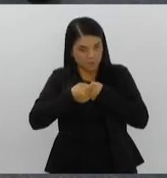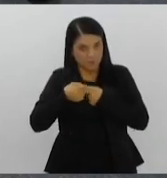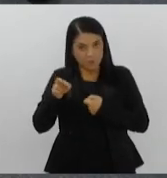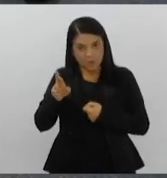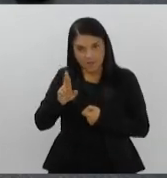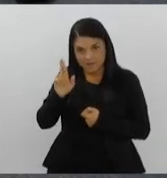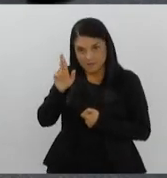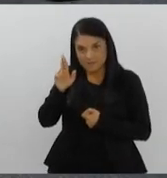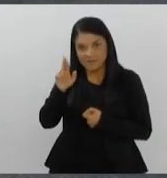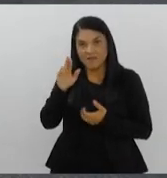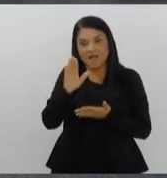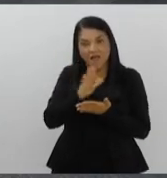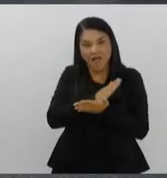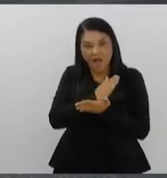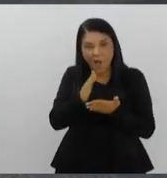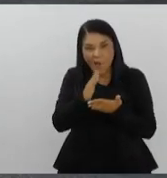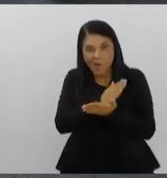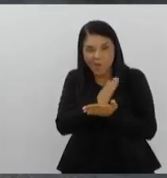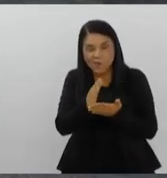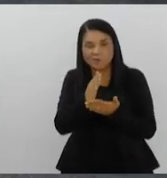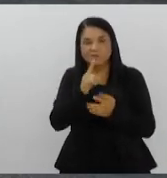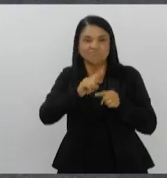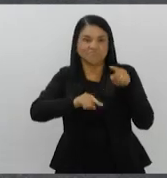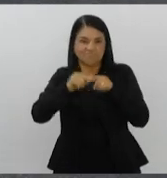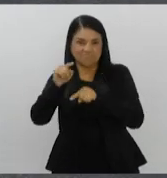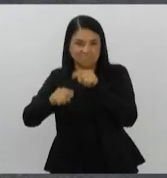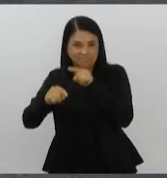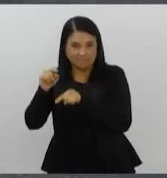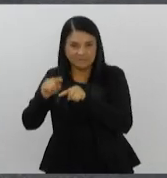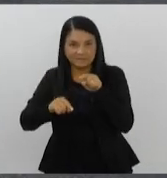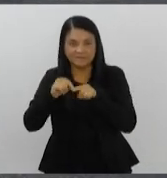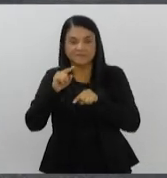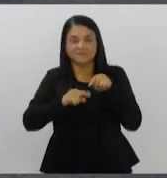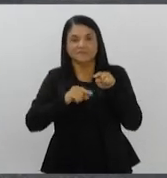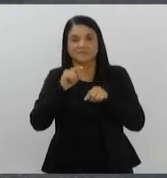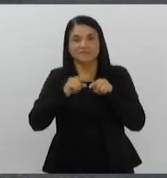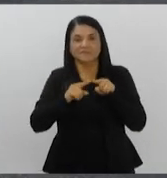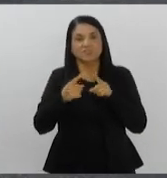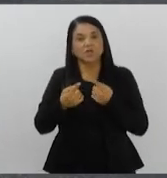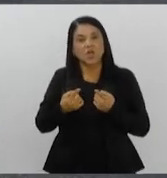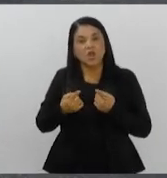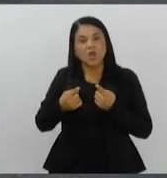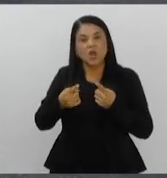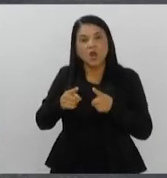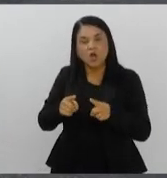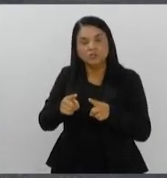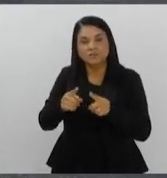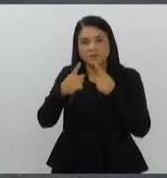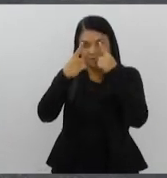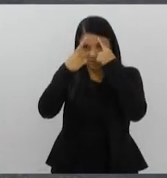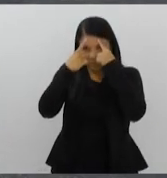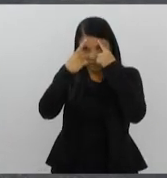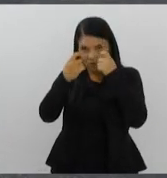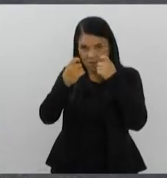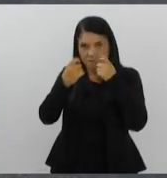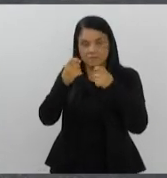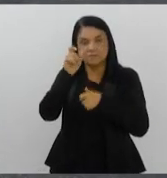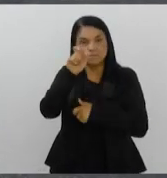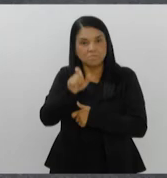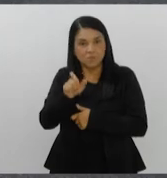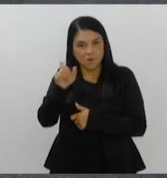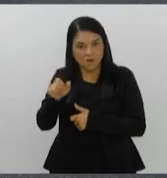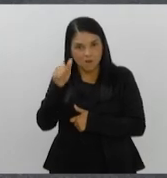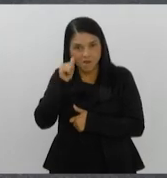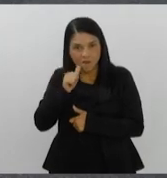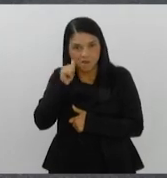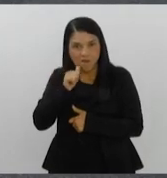existe alguns equipamentos que são de combate à violência contra as mulheres, né?